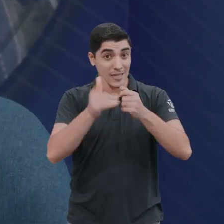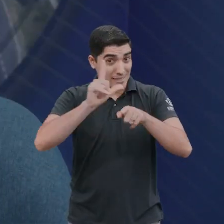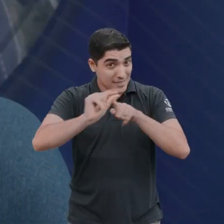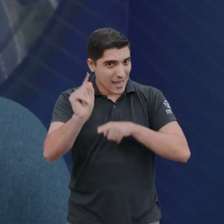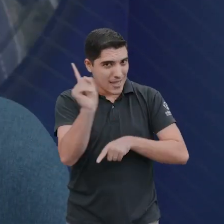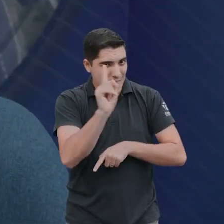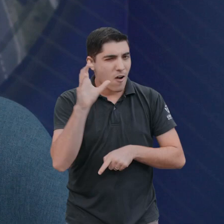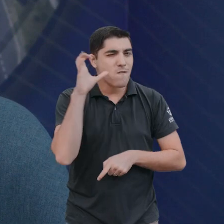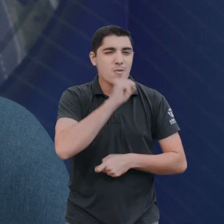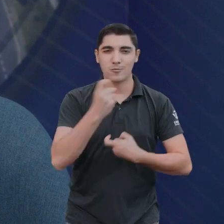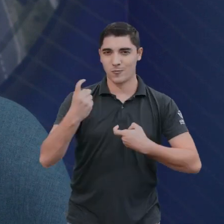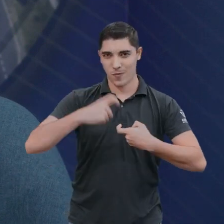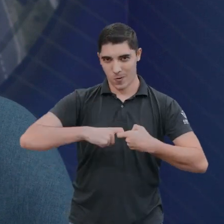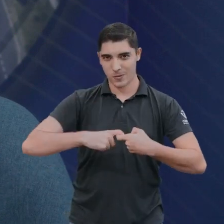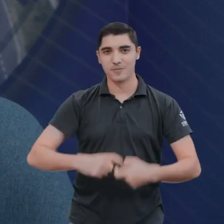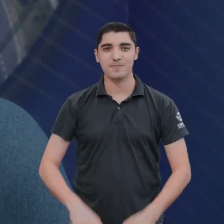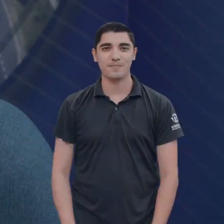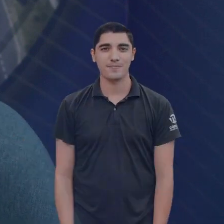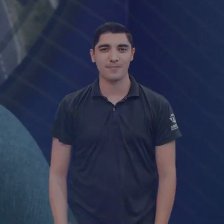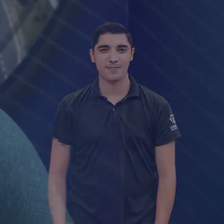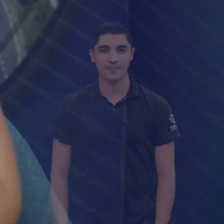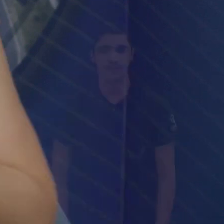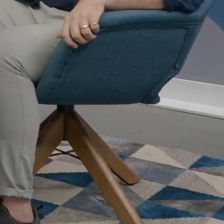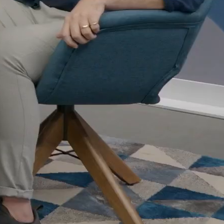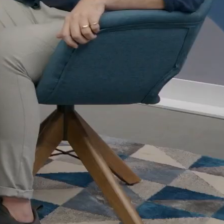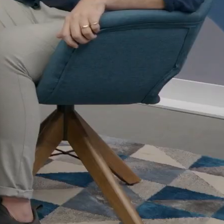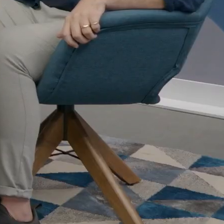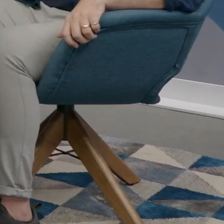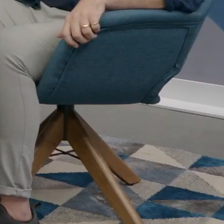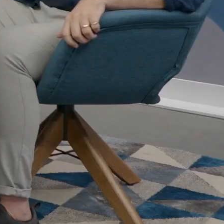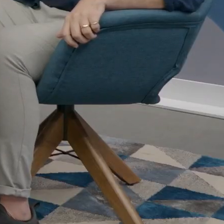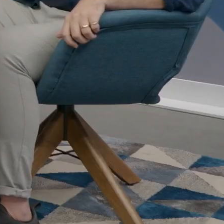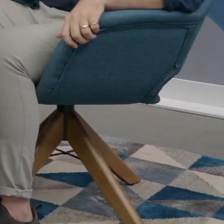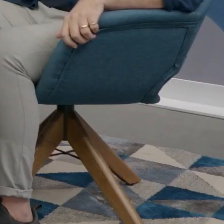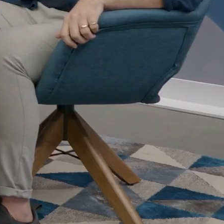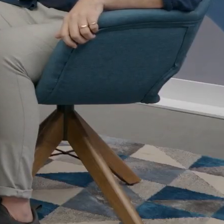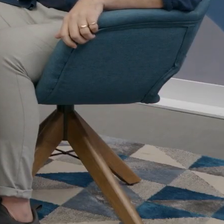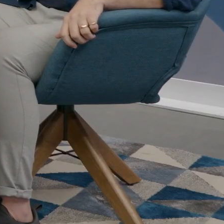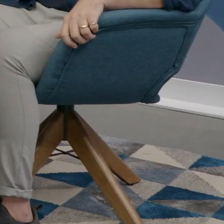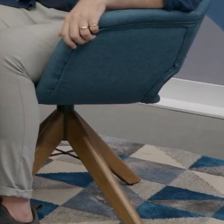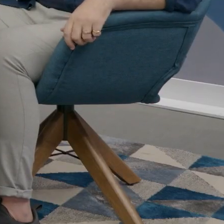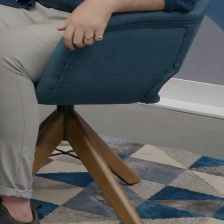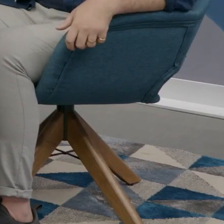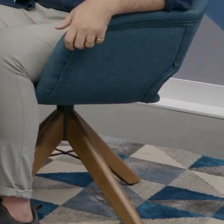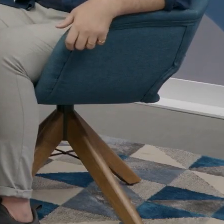sustentável. Não sai daí que voltamos já já.